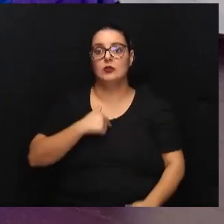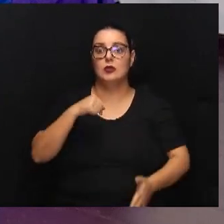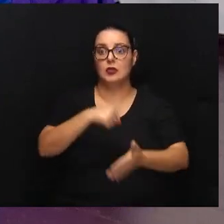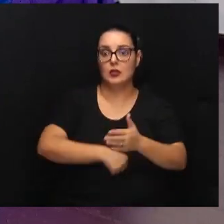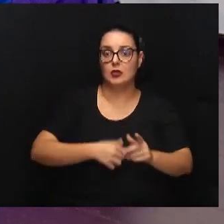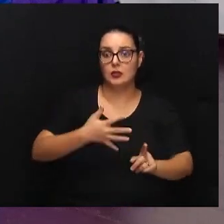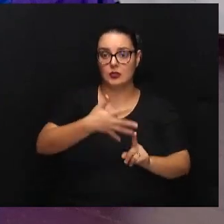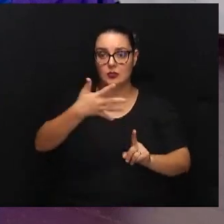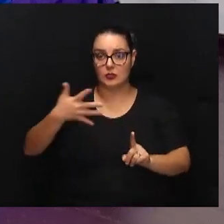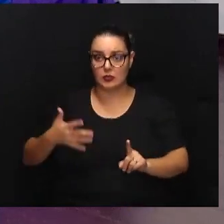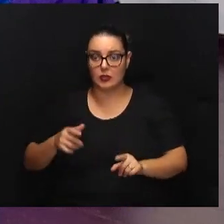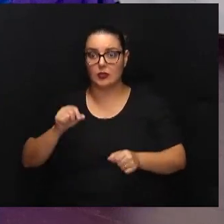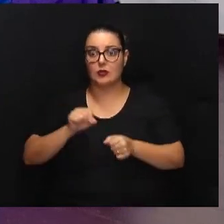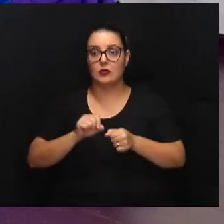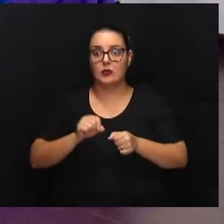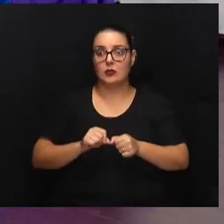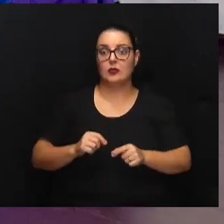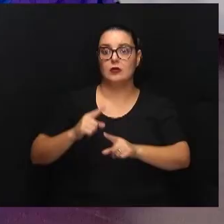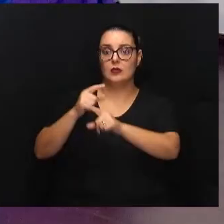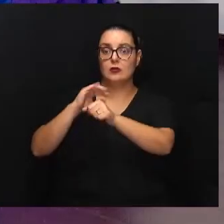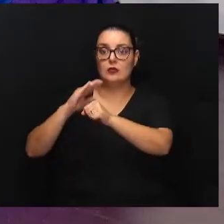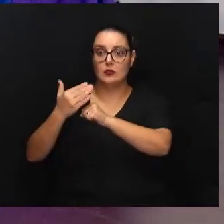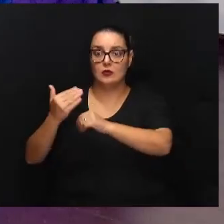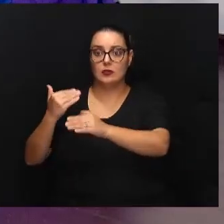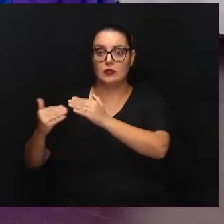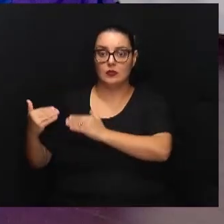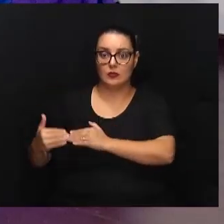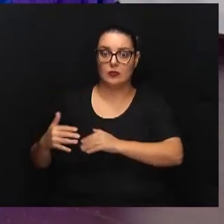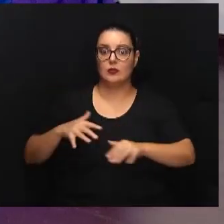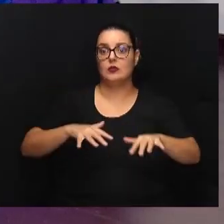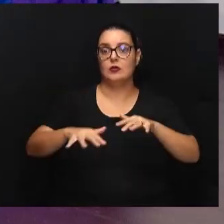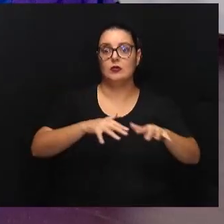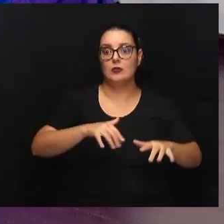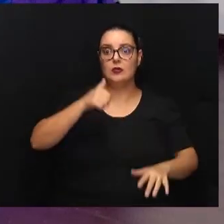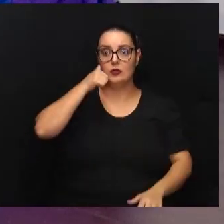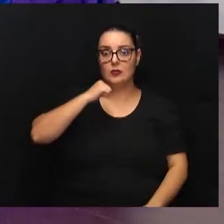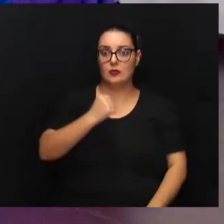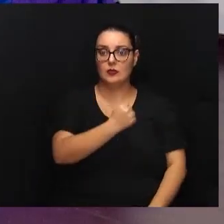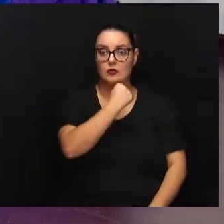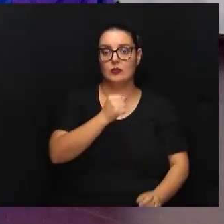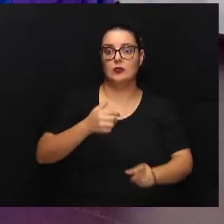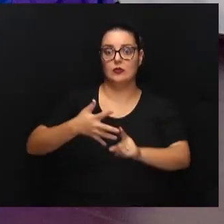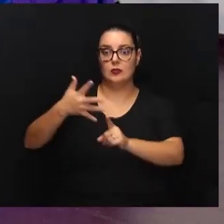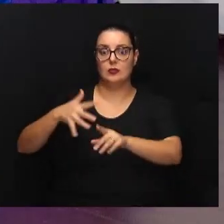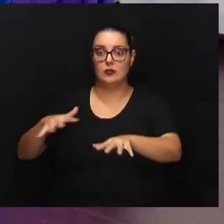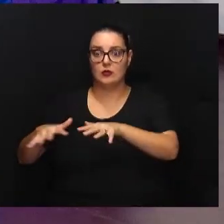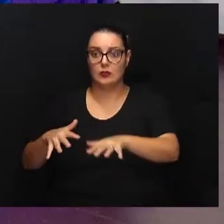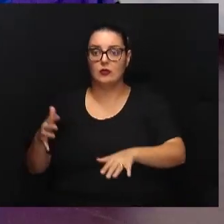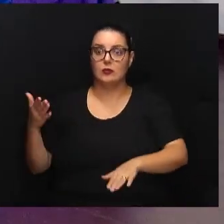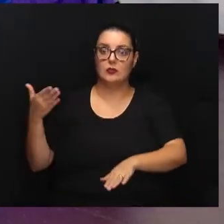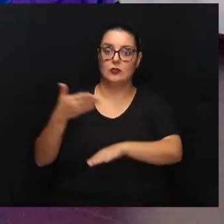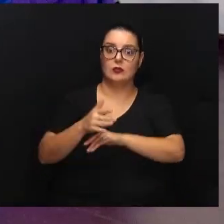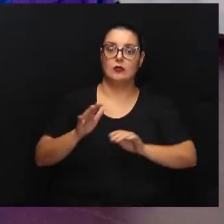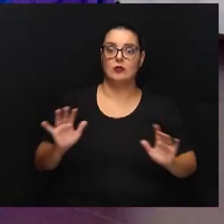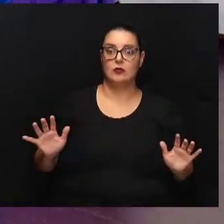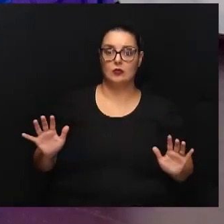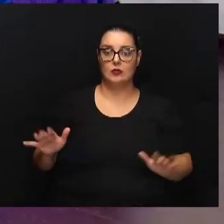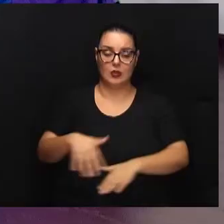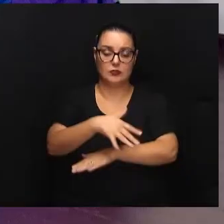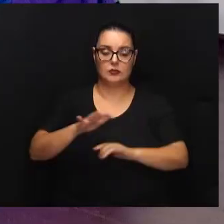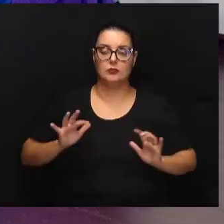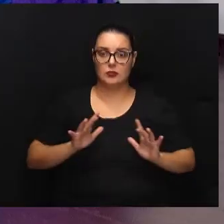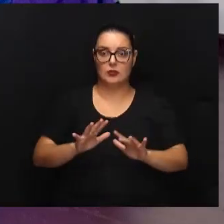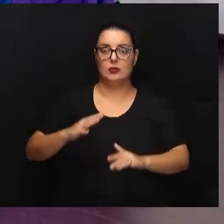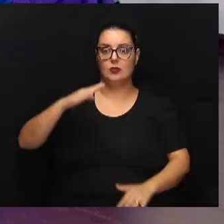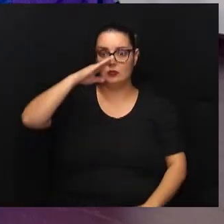recuar. Foi o movimento feminista com o movimento LGBT que foi às ruas quando Bolsonaro foi eleito. É o movimento LGBT que está nas ruas